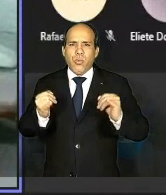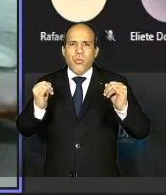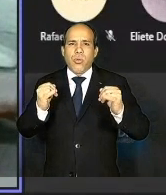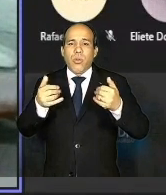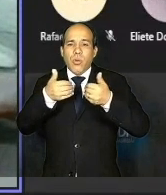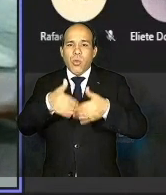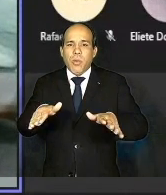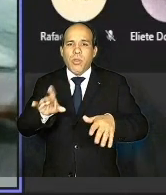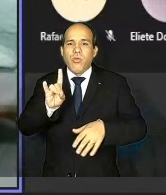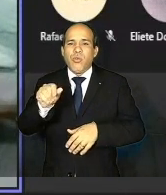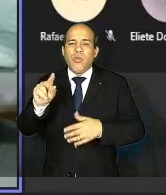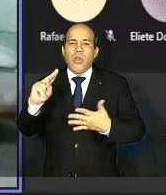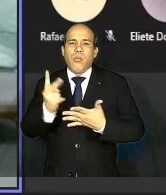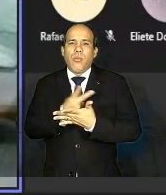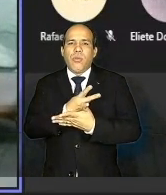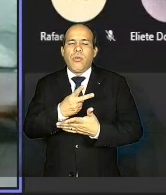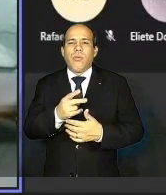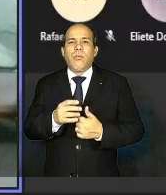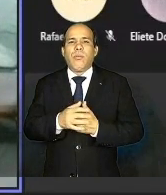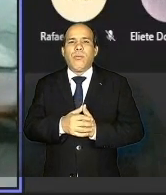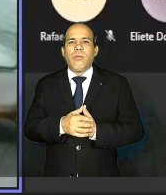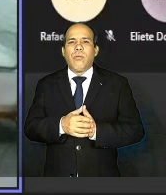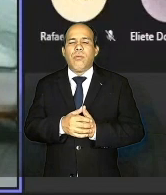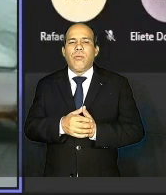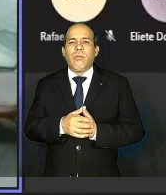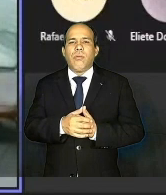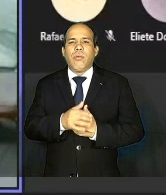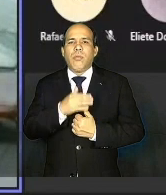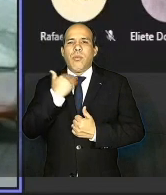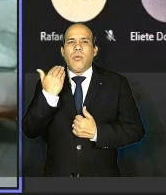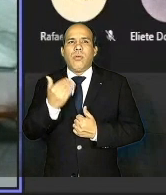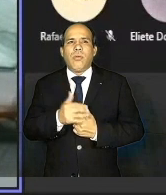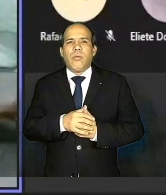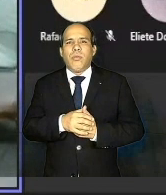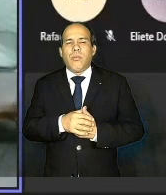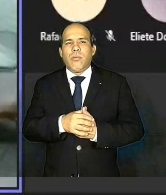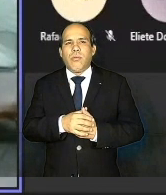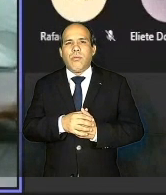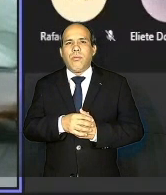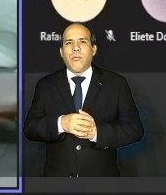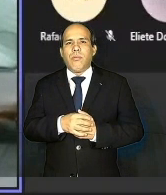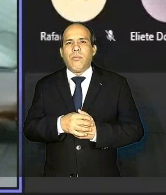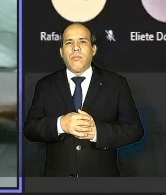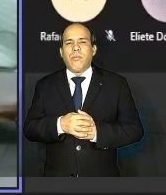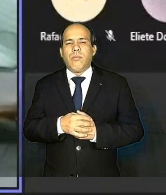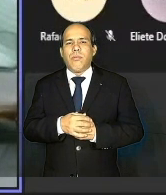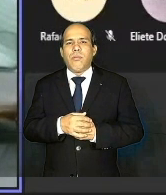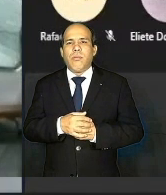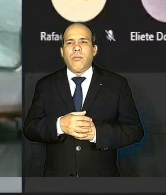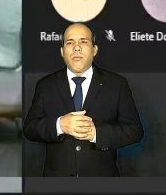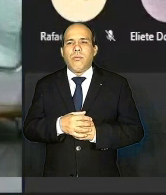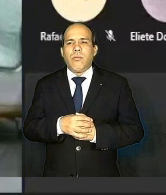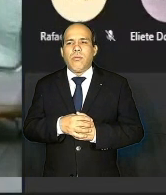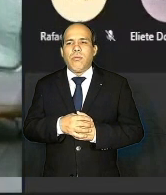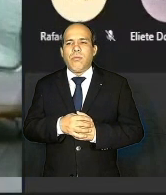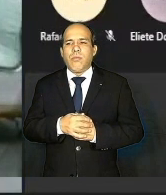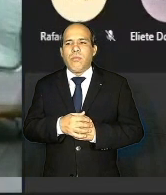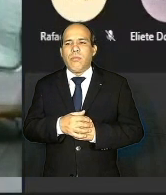Já tem uma boa correção, os juros são a partir do evento, né? Do evento danoso. Uhum.